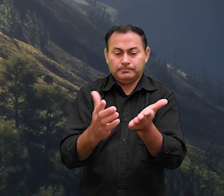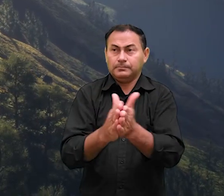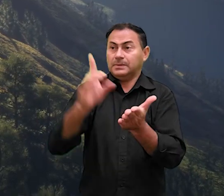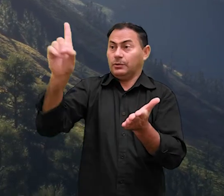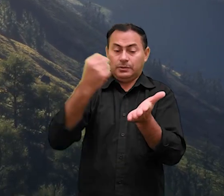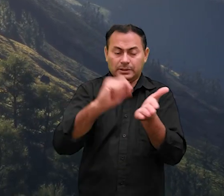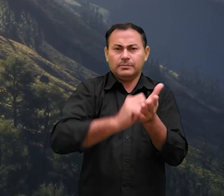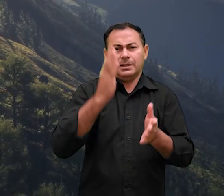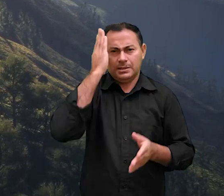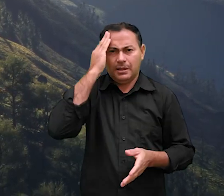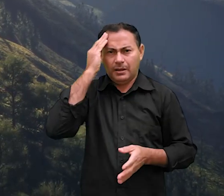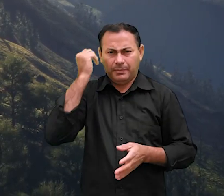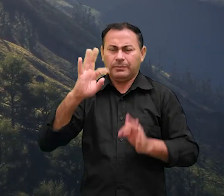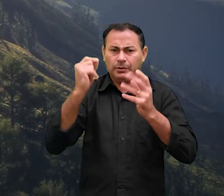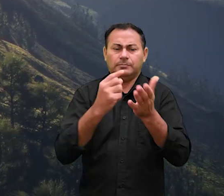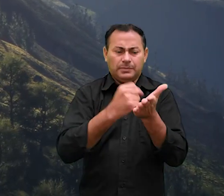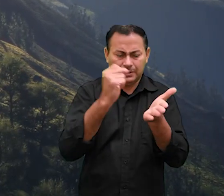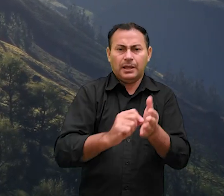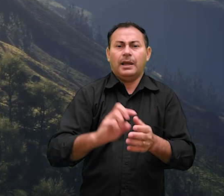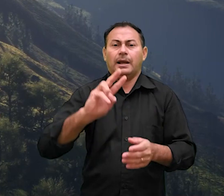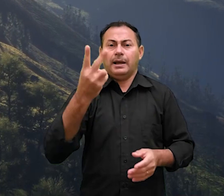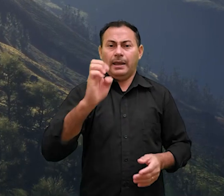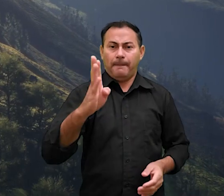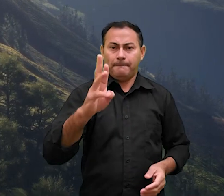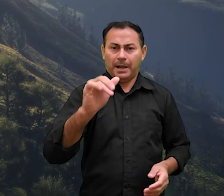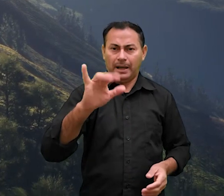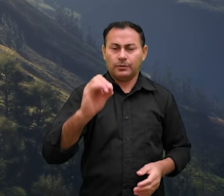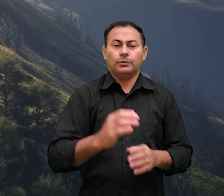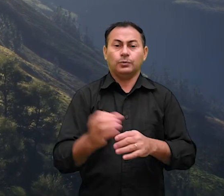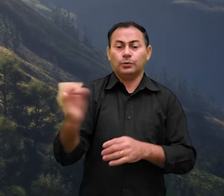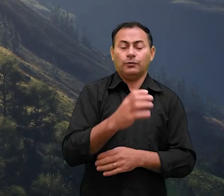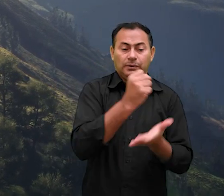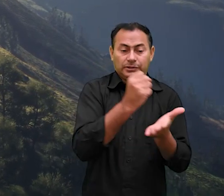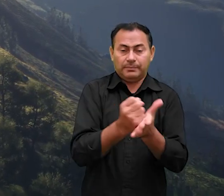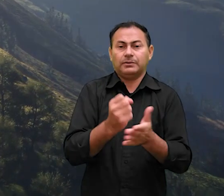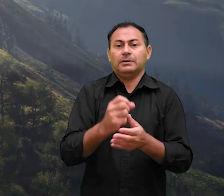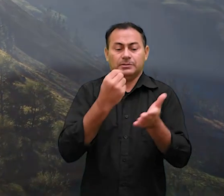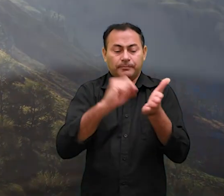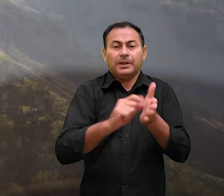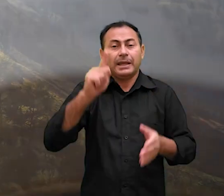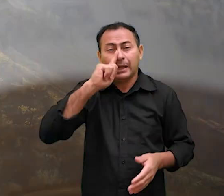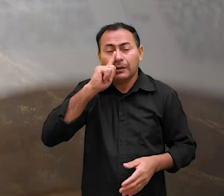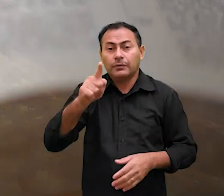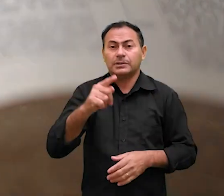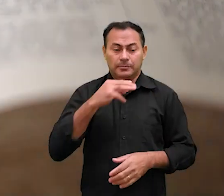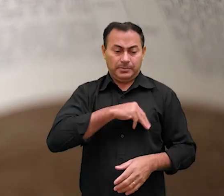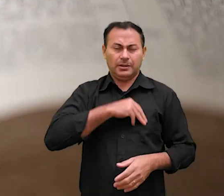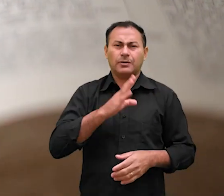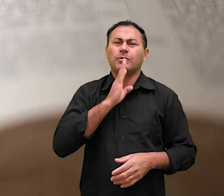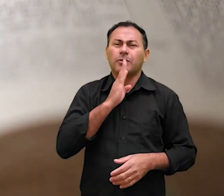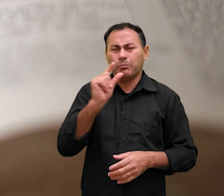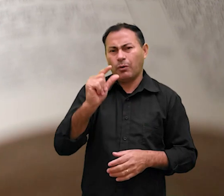escrita. Todos sabemos que a Bíblia foi escrita em hebraico e que o Novo Testamento foi escrito em grego. Se você vai ser um ministro, deve saber